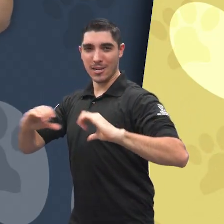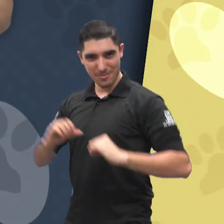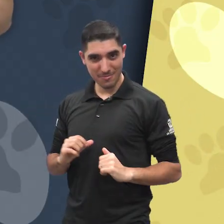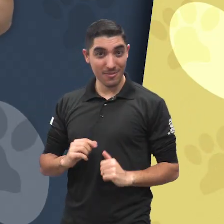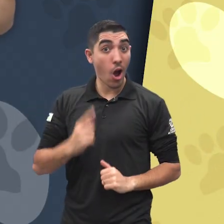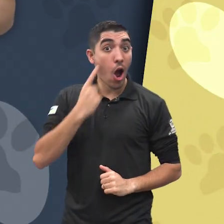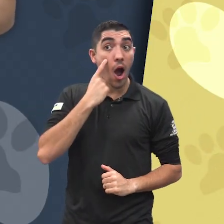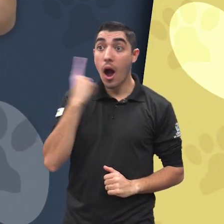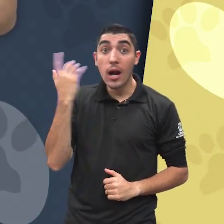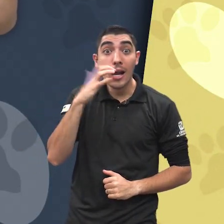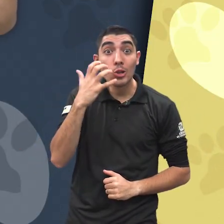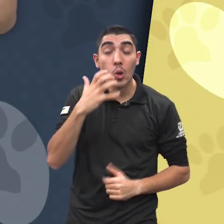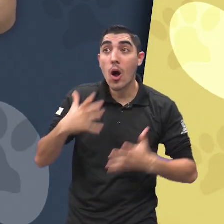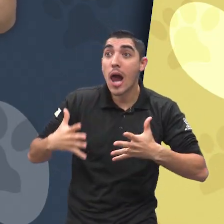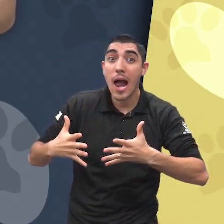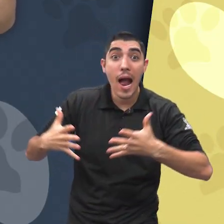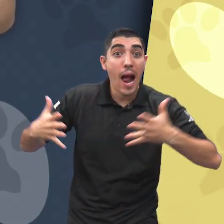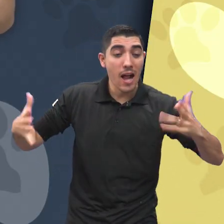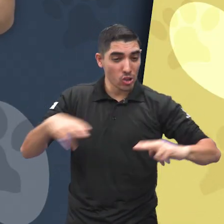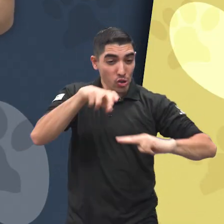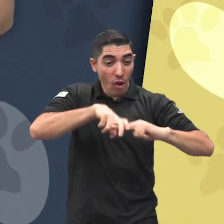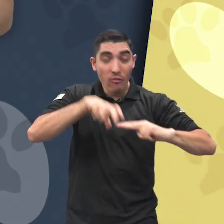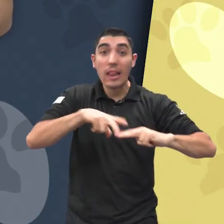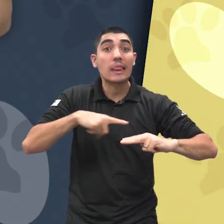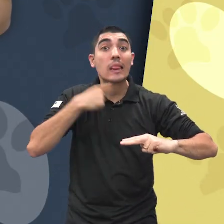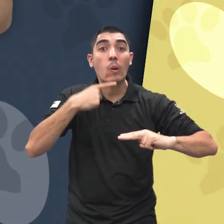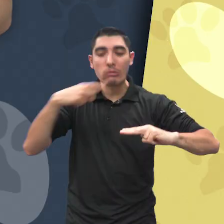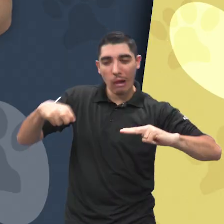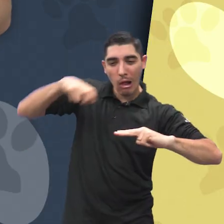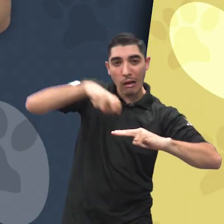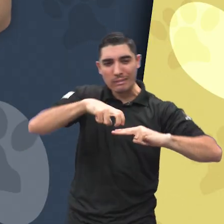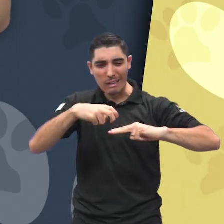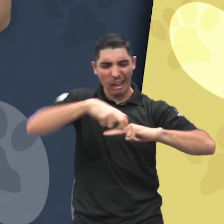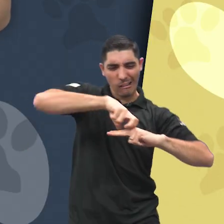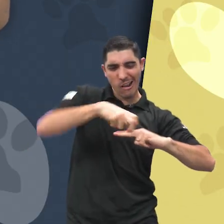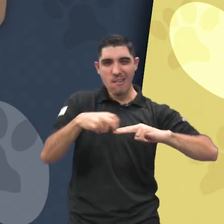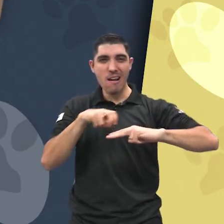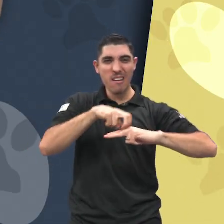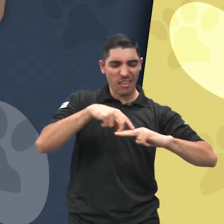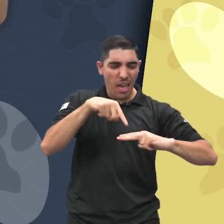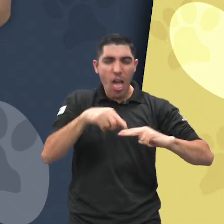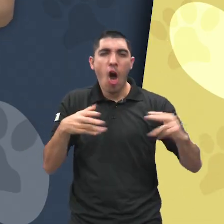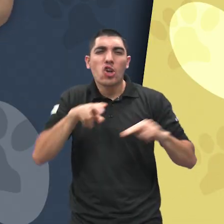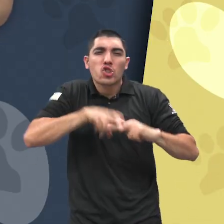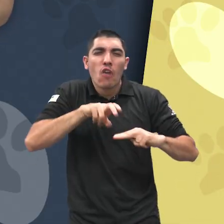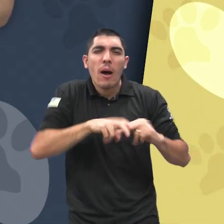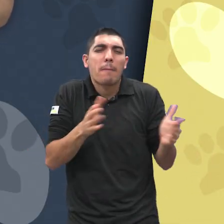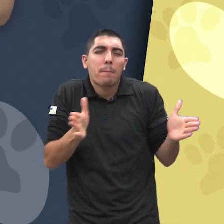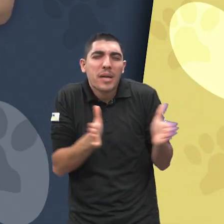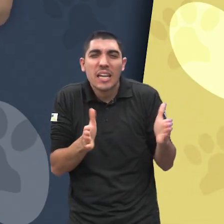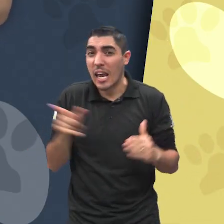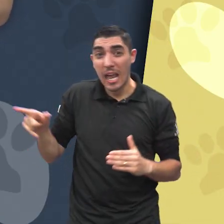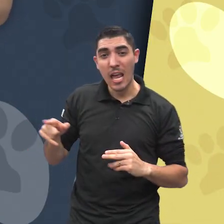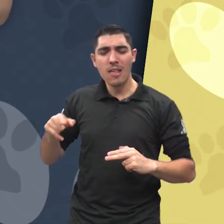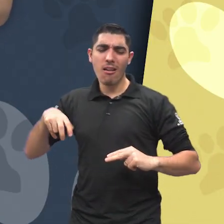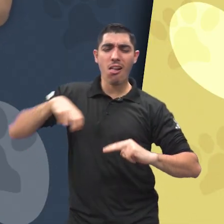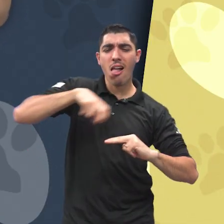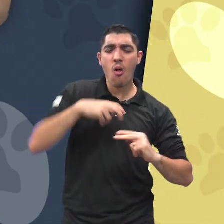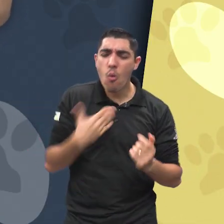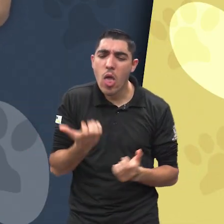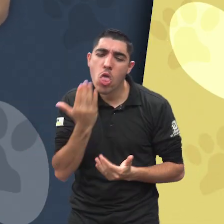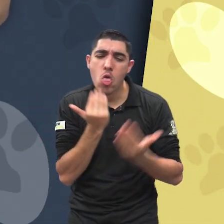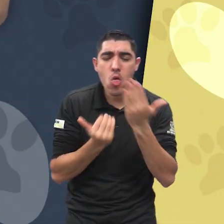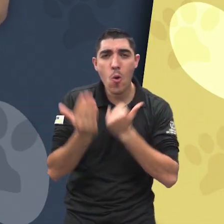hein? Porque ó, o danado mal cabia em cima do sofá e ele tava lá tentando se ajeitar por cima das almofadas de qualquer jeito